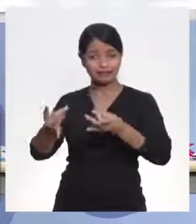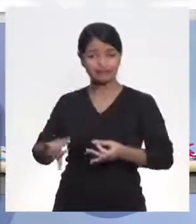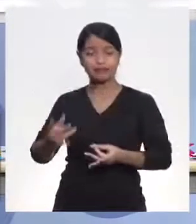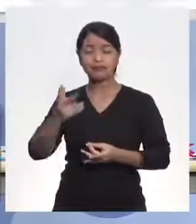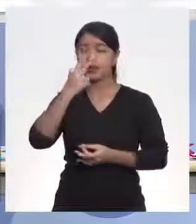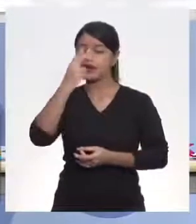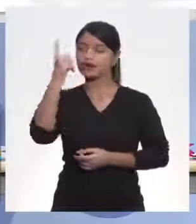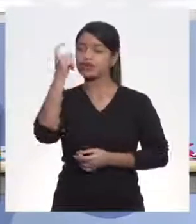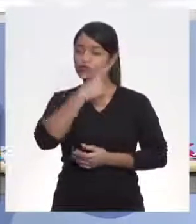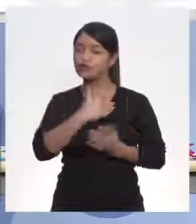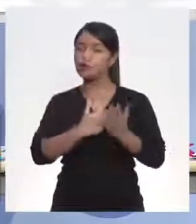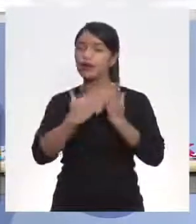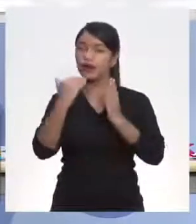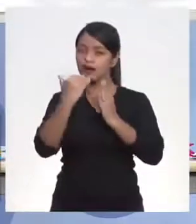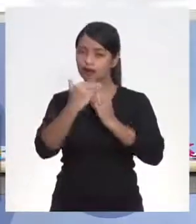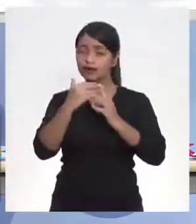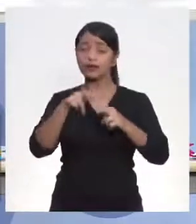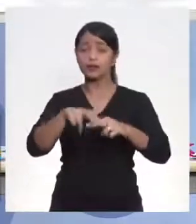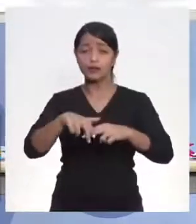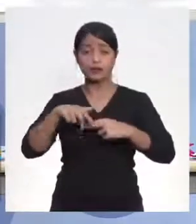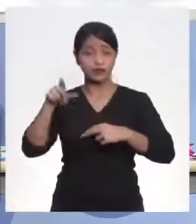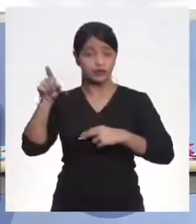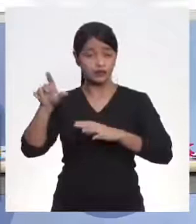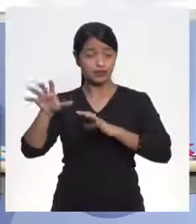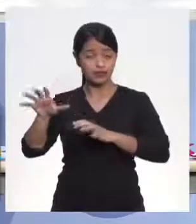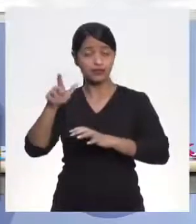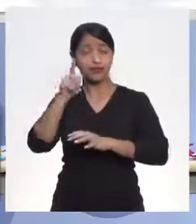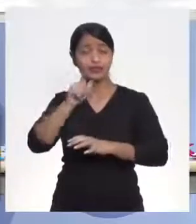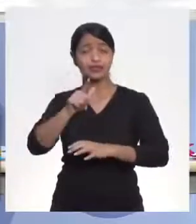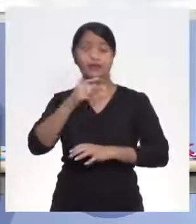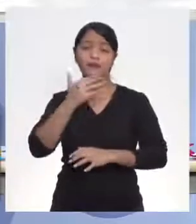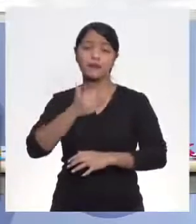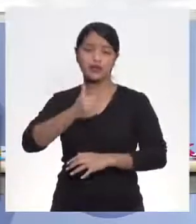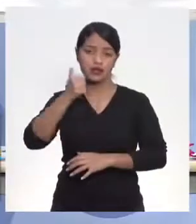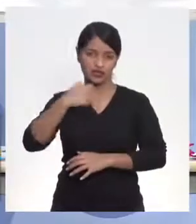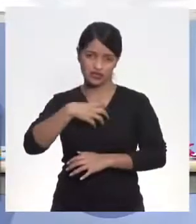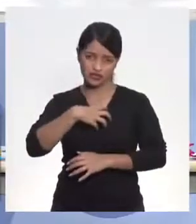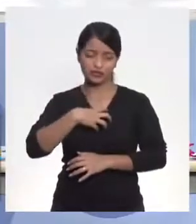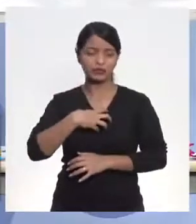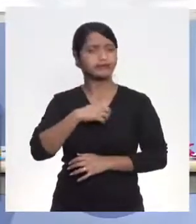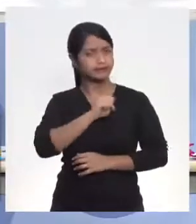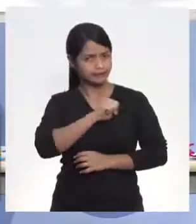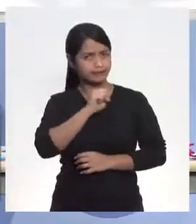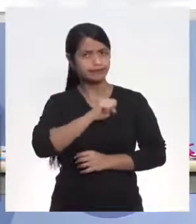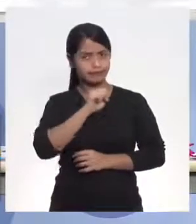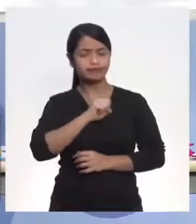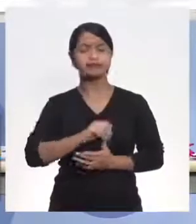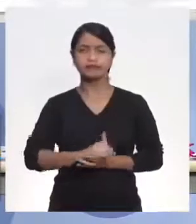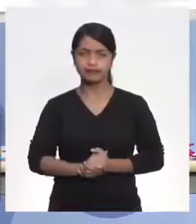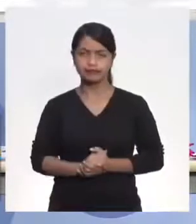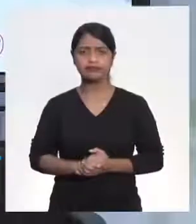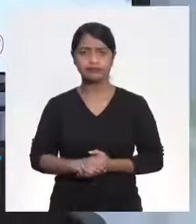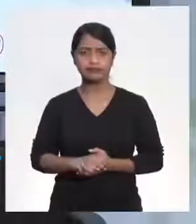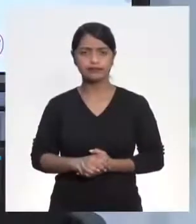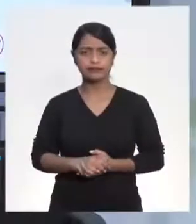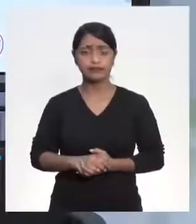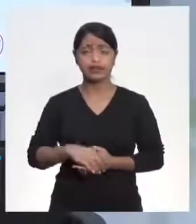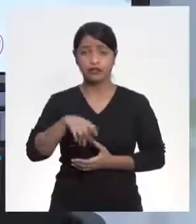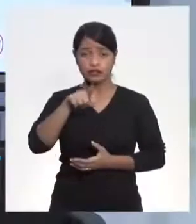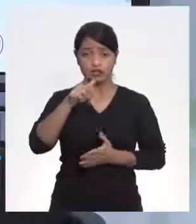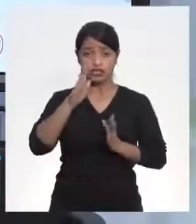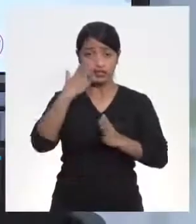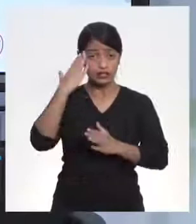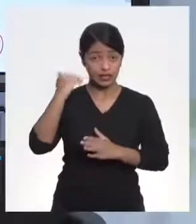mais difícil. É onde a decomposição nos ajuda, correto? Isso mesmo, né? É uma forma aí que, se você já tem esse domínio, né,